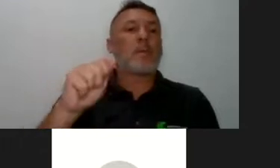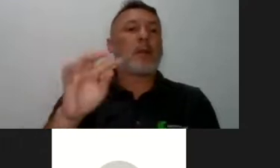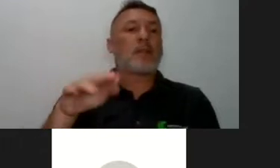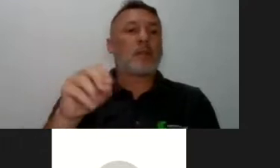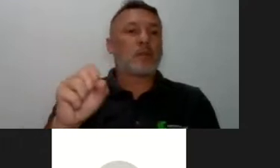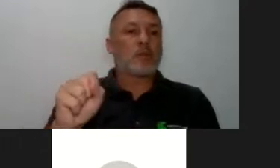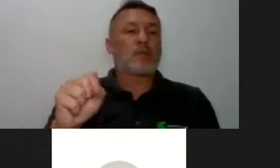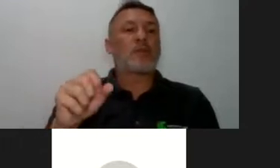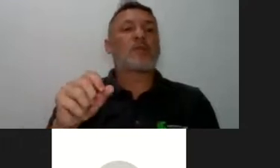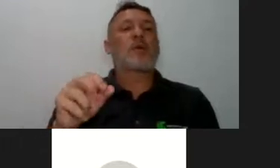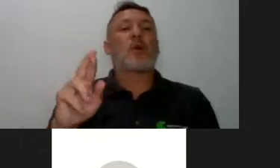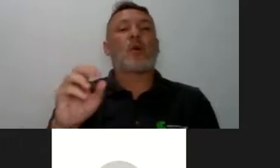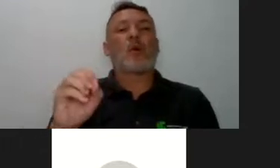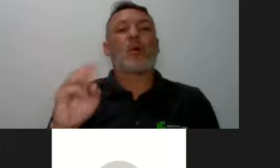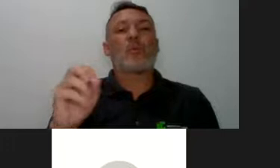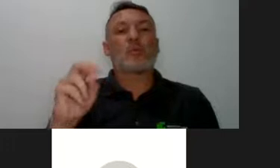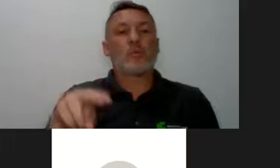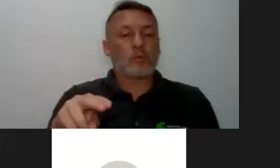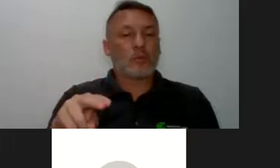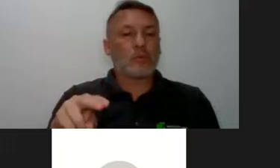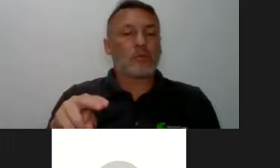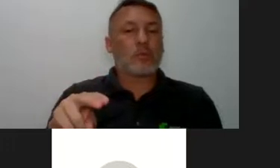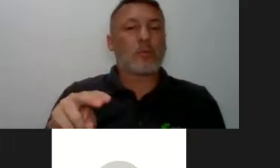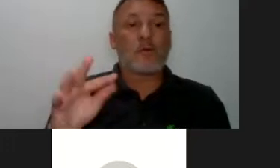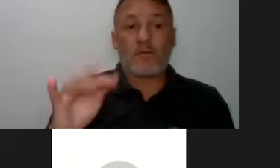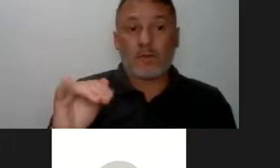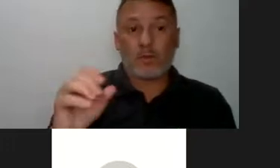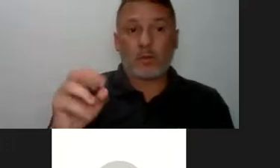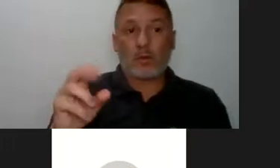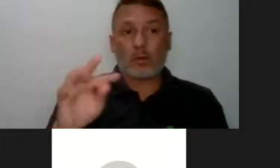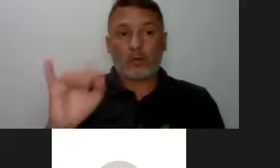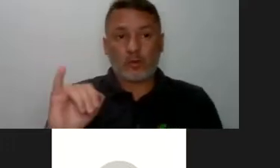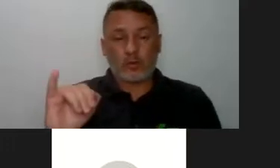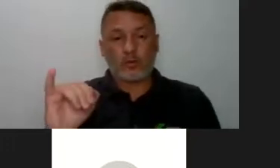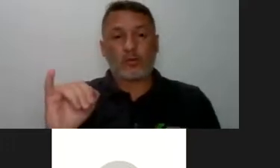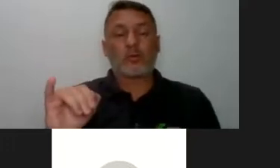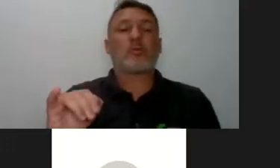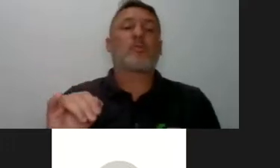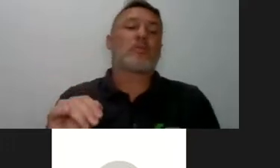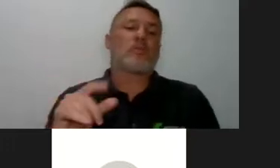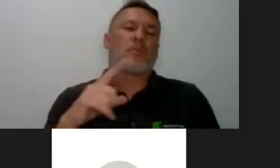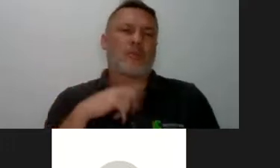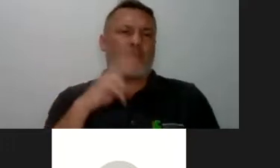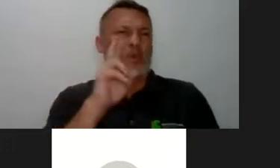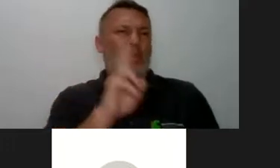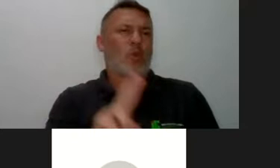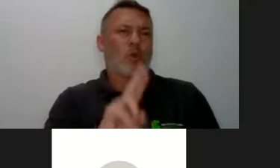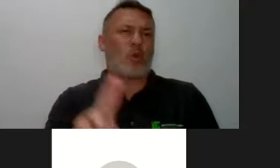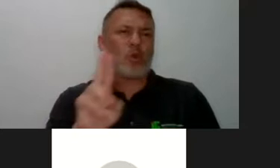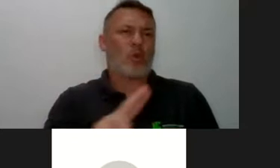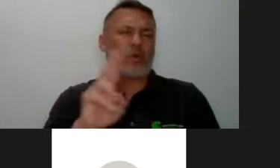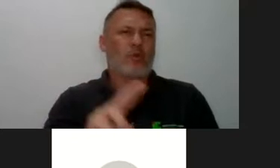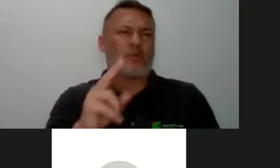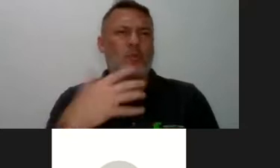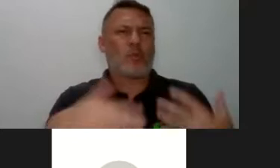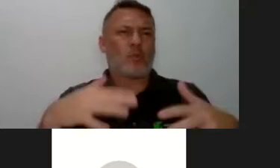Magela, a você, Robson Malacarne, Rodrigo Fiorotti, Silda Morelli, Cristian. Veja, muitos nomes, muitas